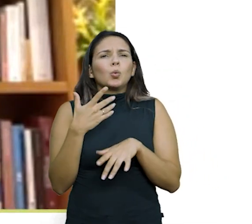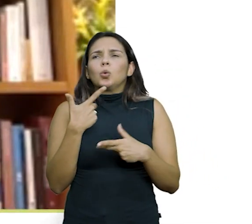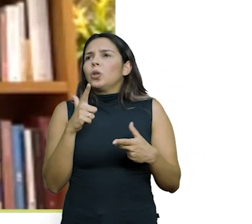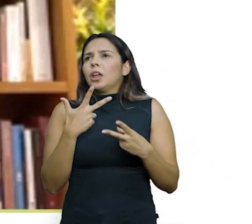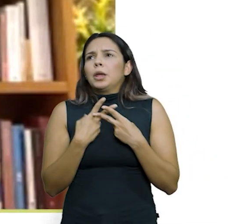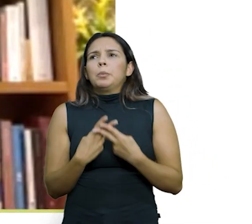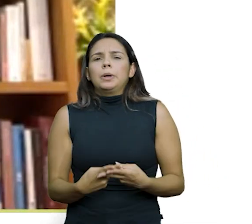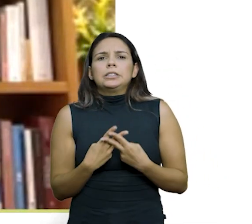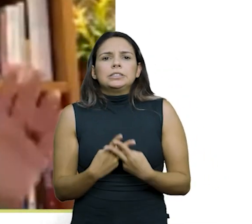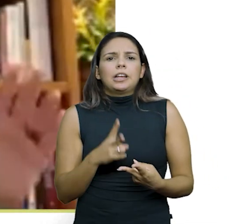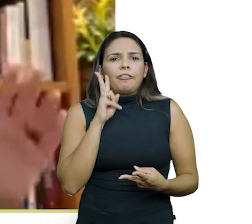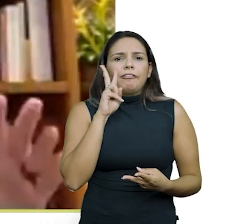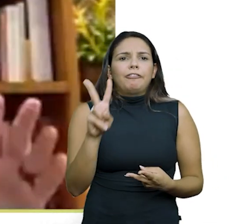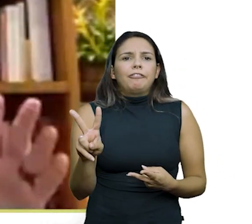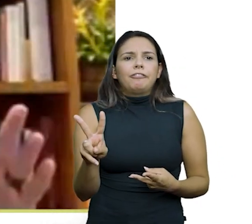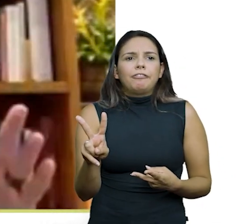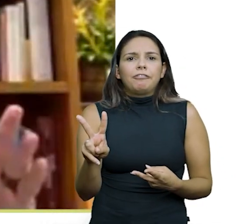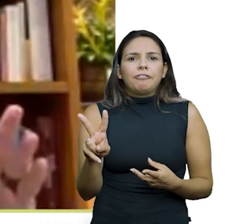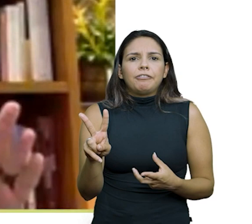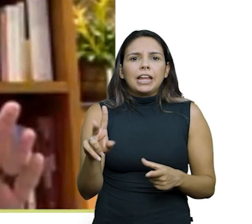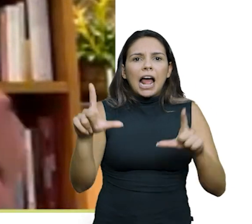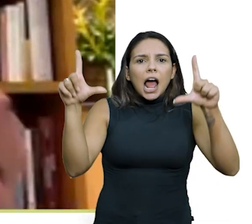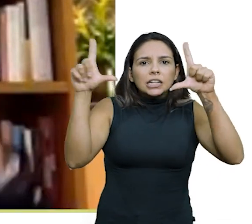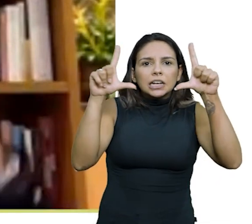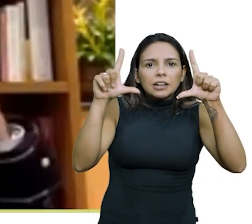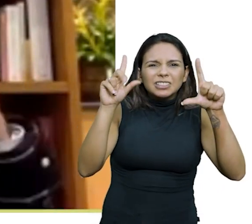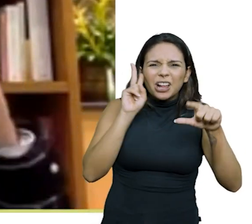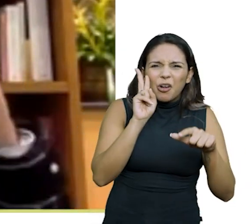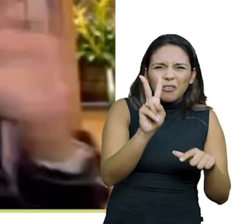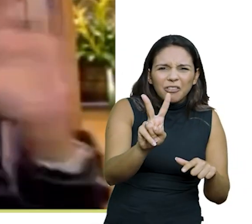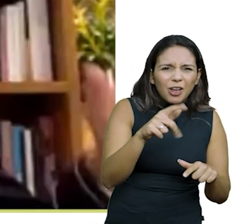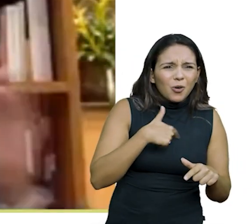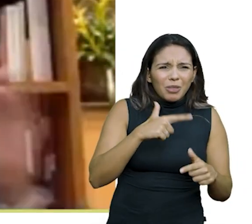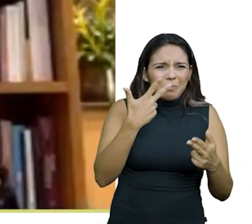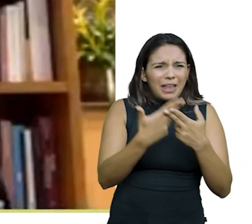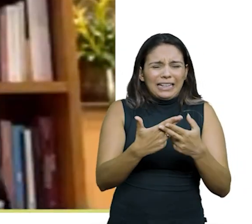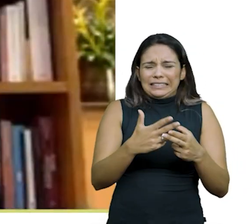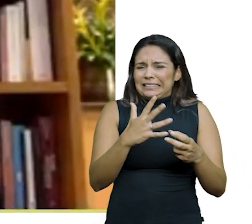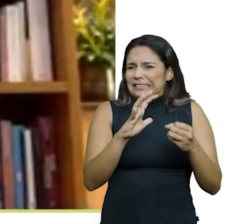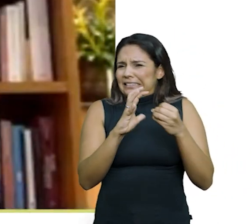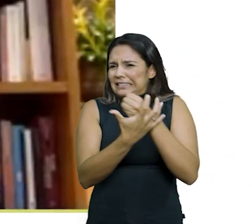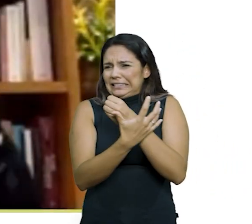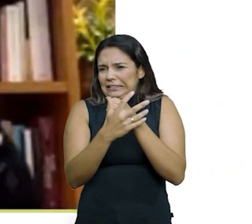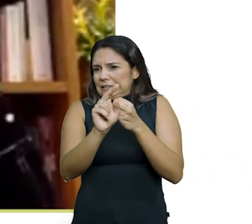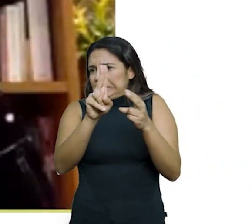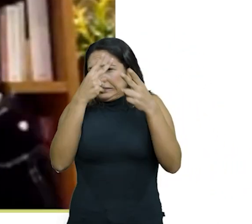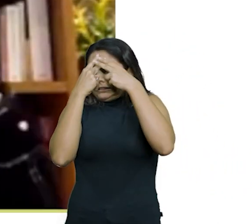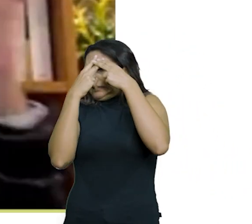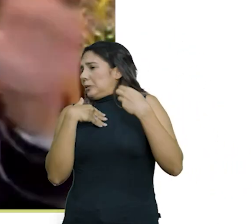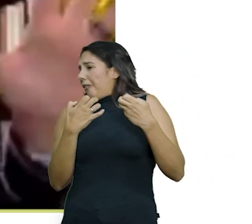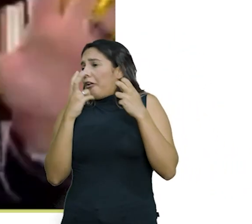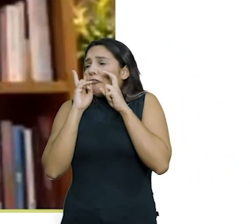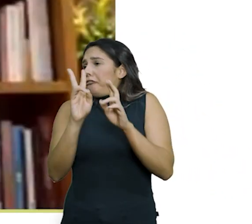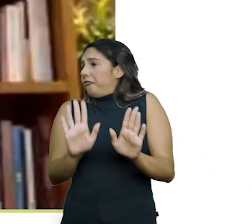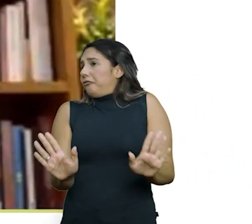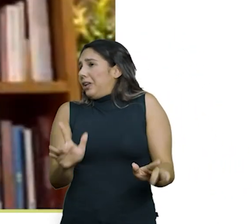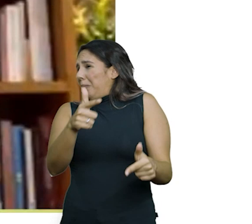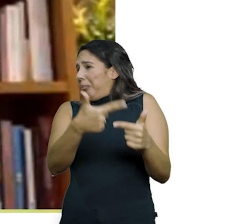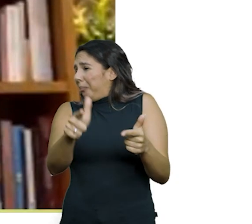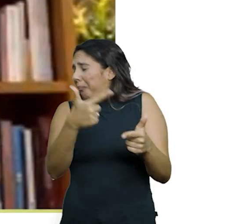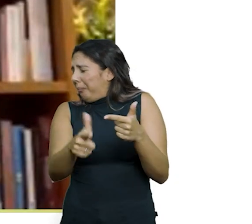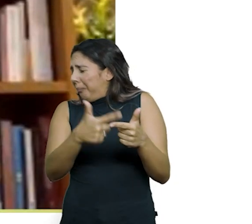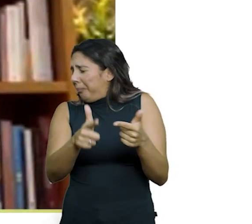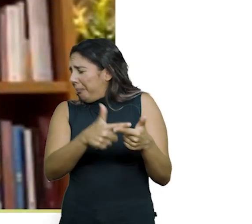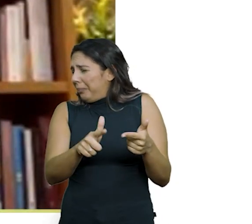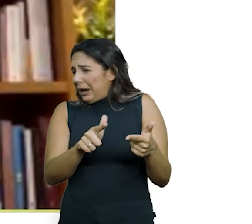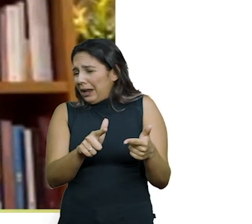não aguento ver a notícia mais, eu não quero saber mais nada do corona, eu não quero saber mais nada desses problemas,